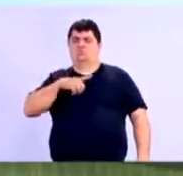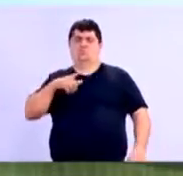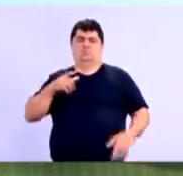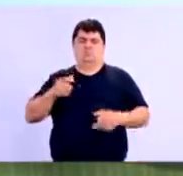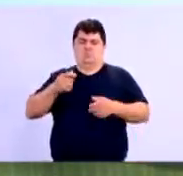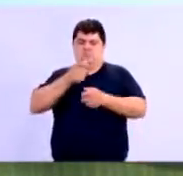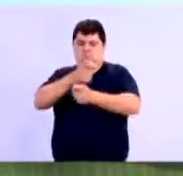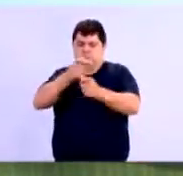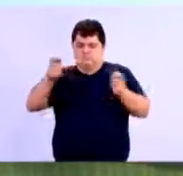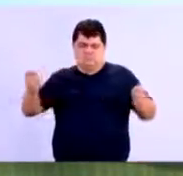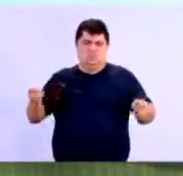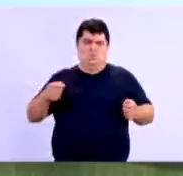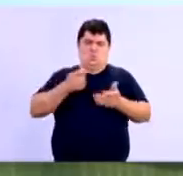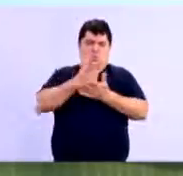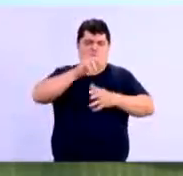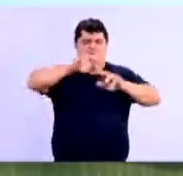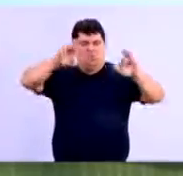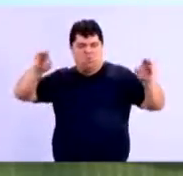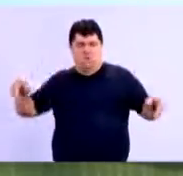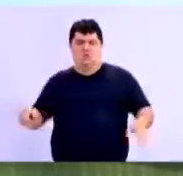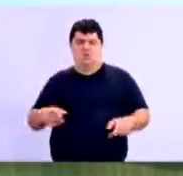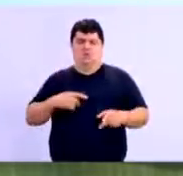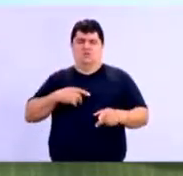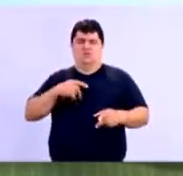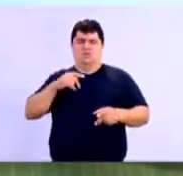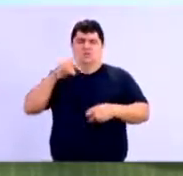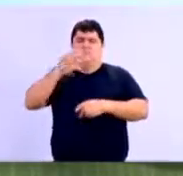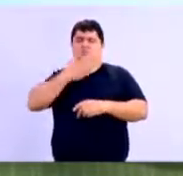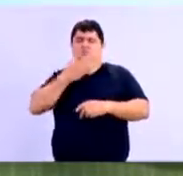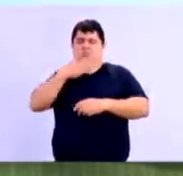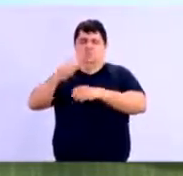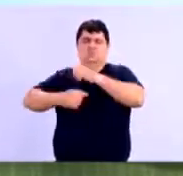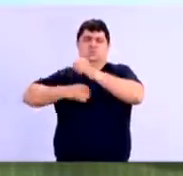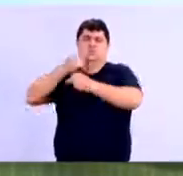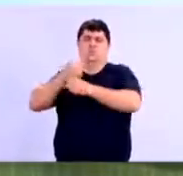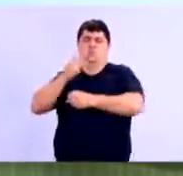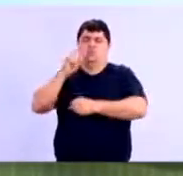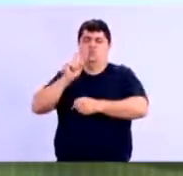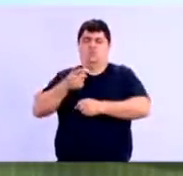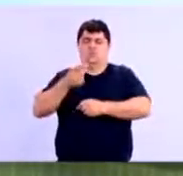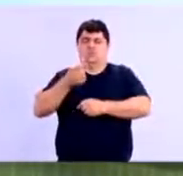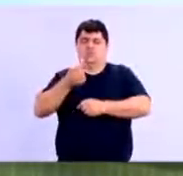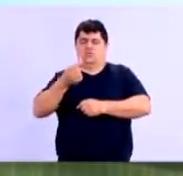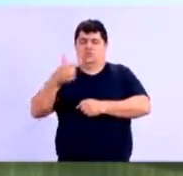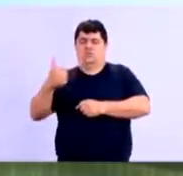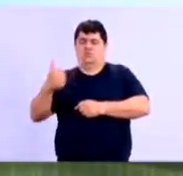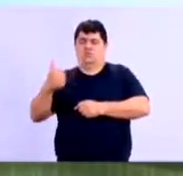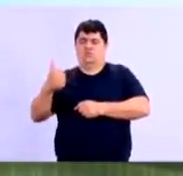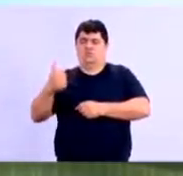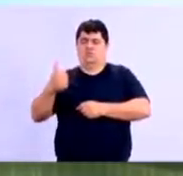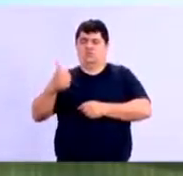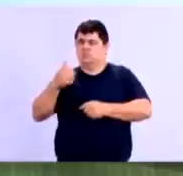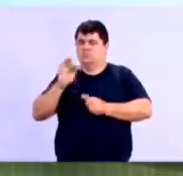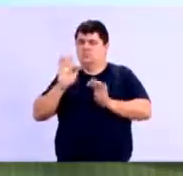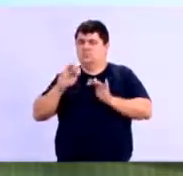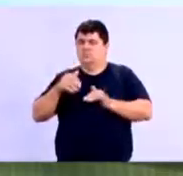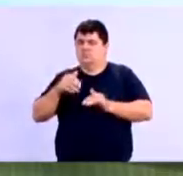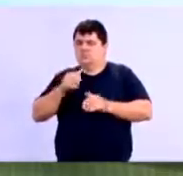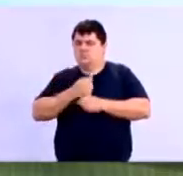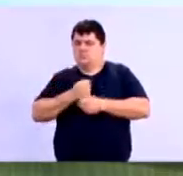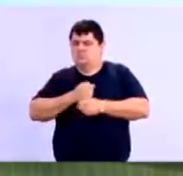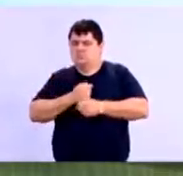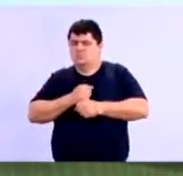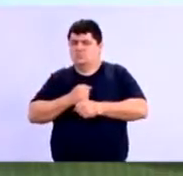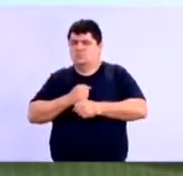mil de investimentos. A minha empresa, no final do ano, girou só 1,6 vezes esses 100 mil que eu investi. Então, no final das contas, ela